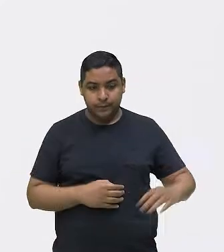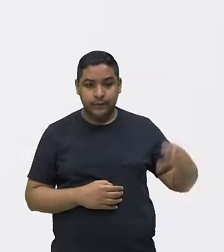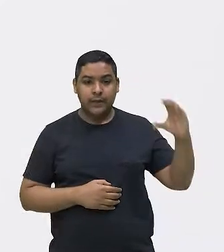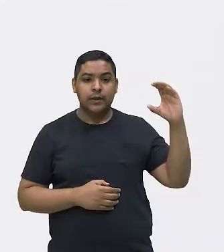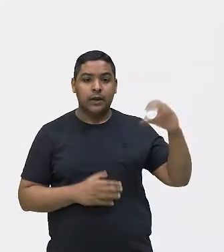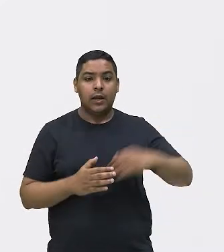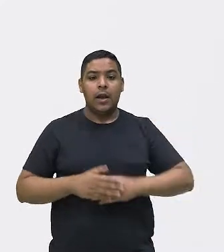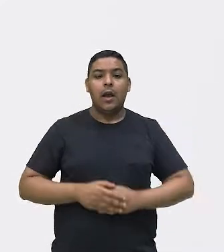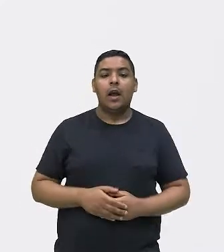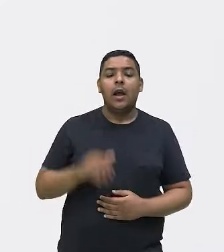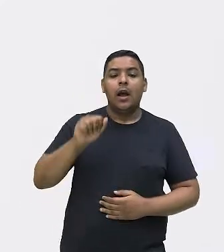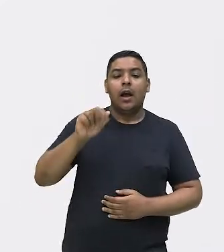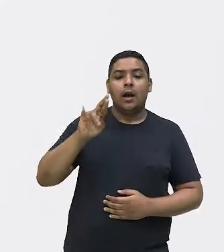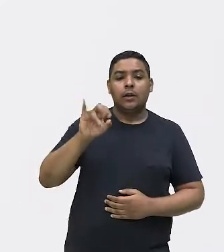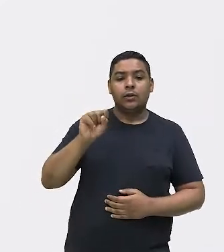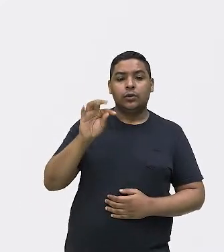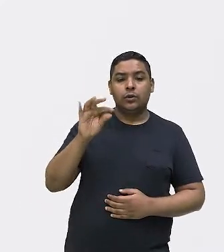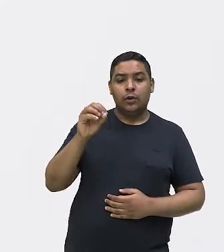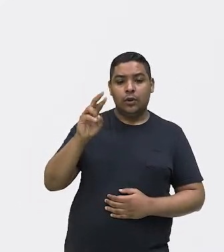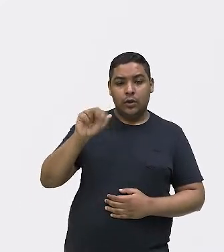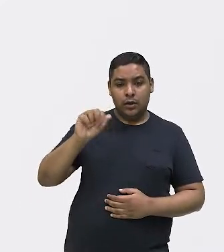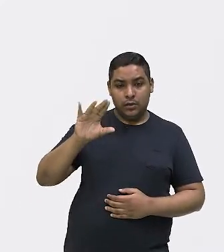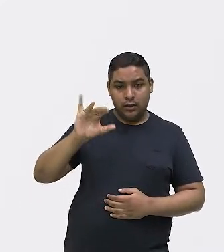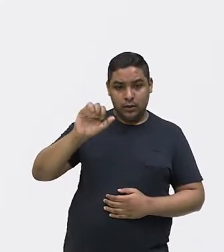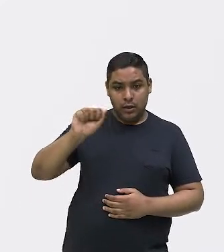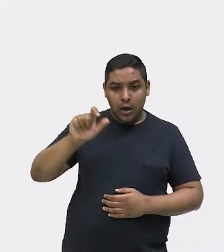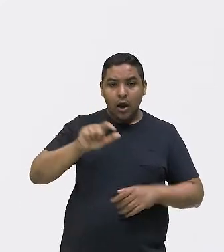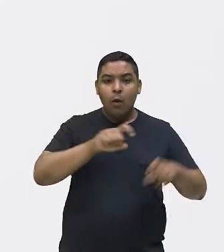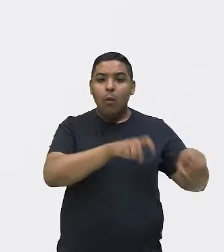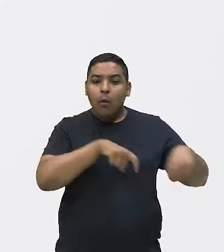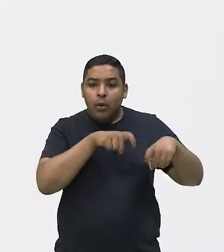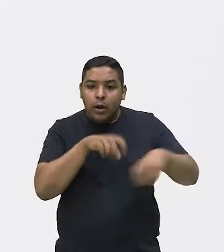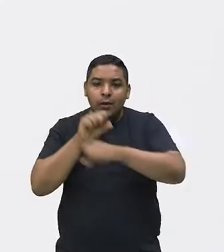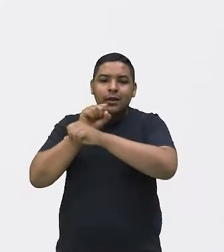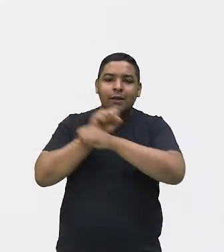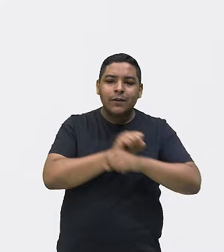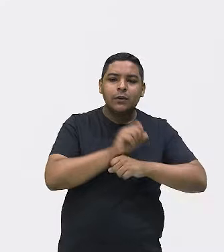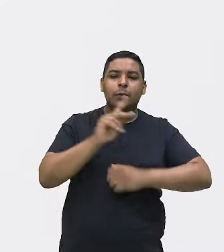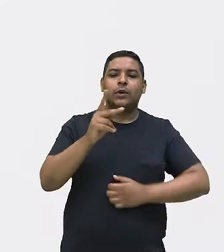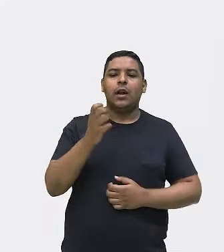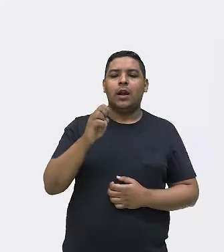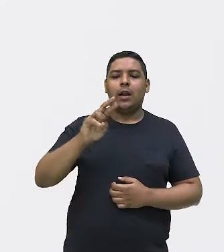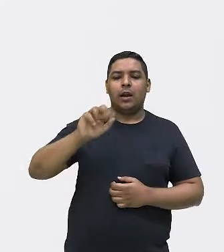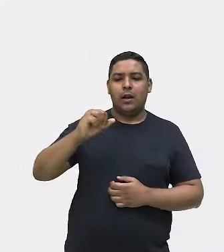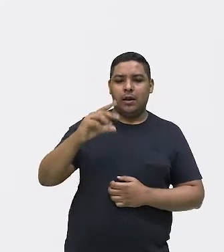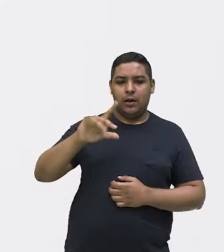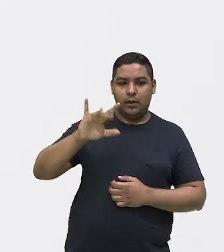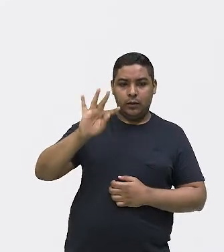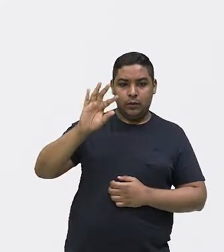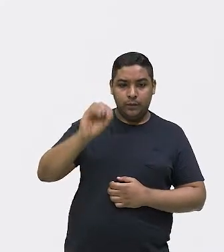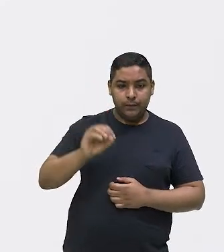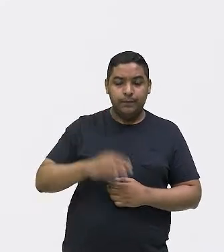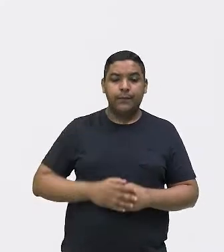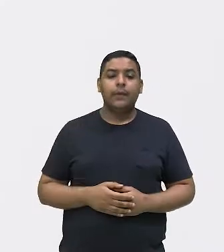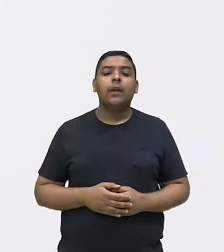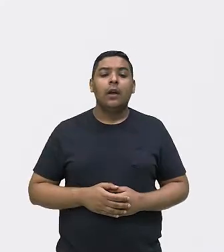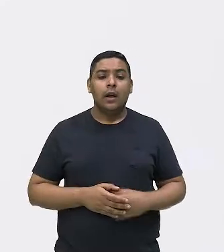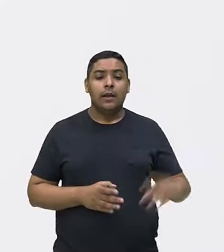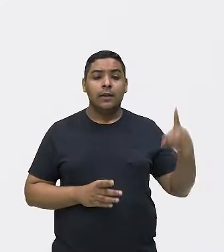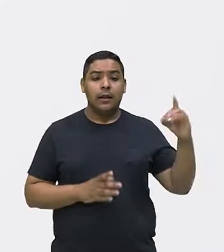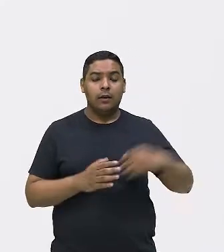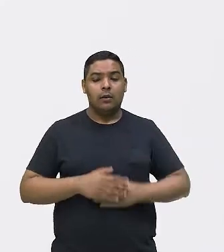por Heráclito, era o governo dos filósofos defendido por Platão, ou é o governo de